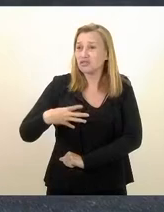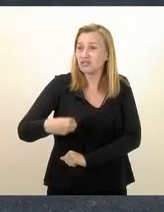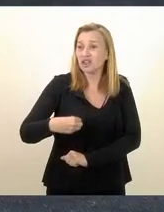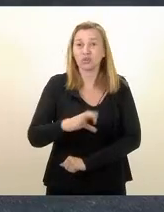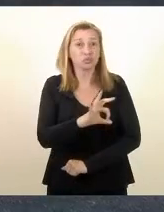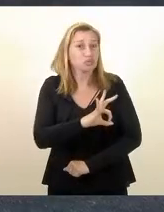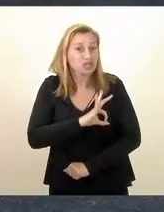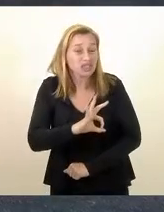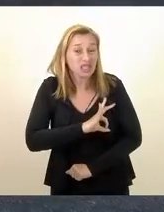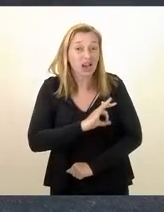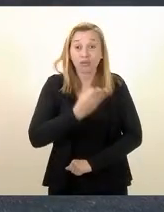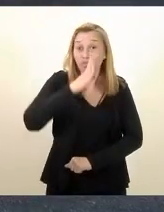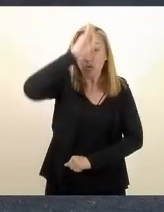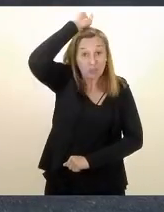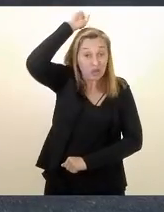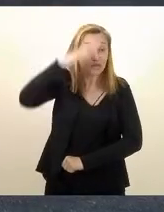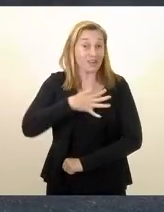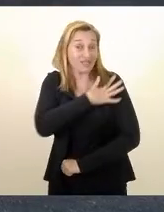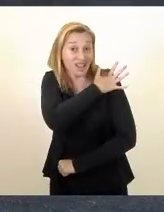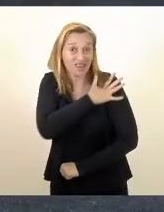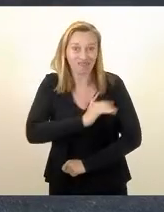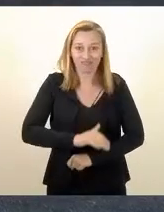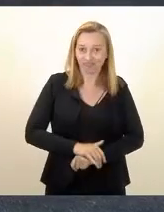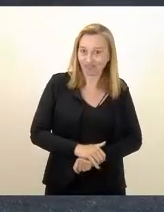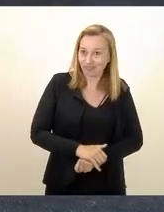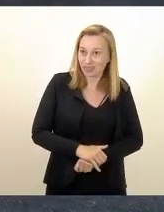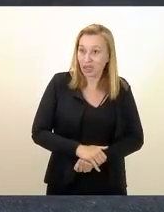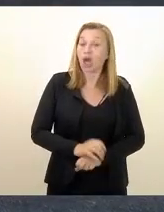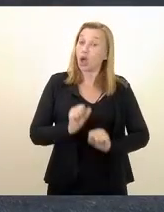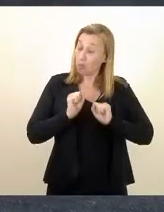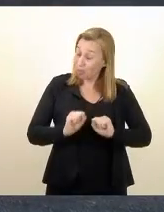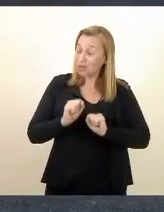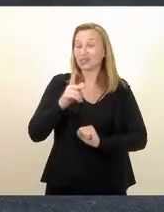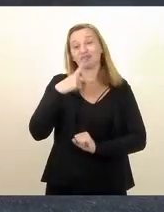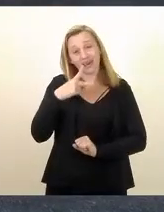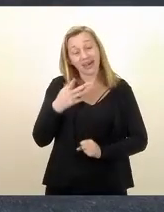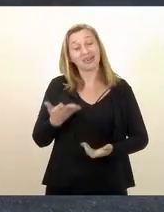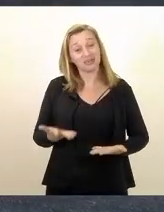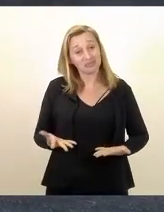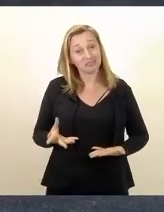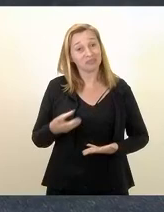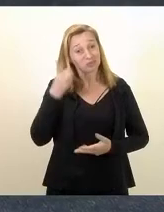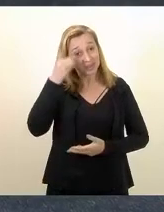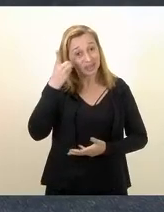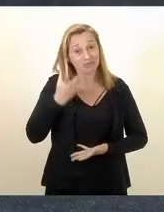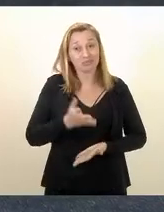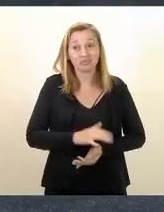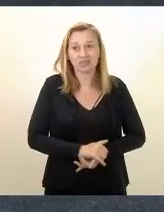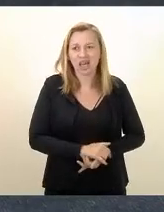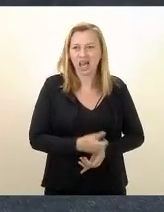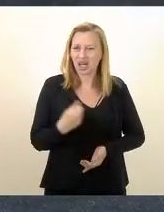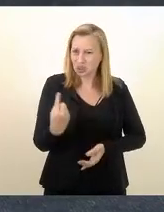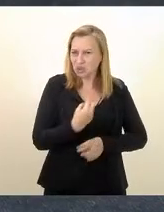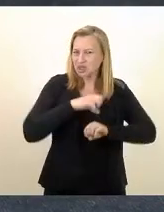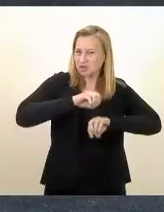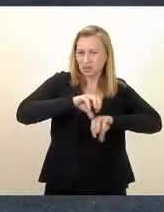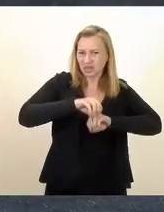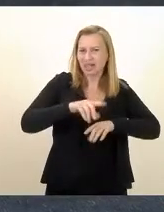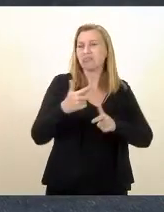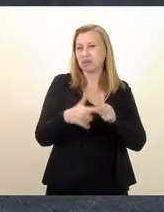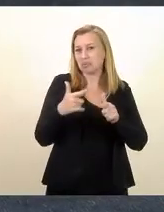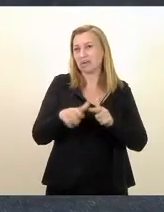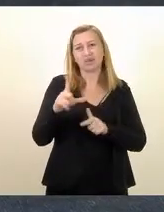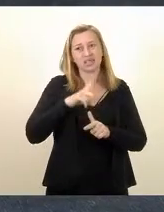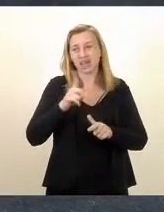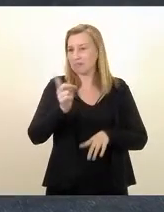policiais e de bombeiros militares eu posso te dizer uma coisa meu irmão a nossa educação tem muito problema